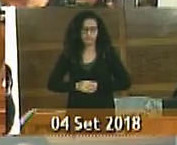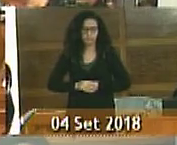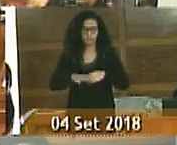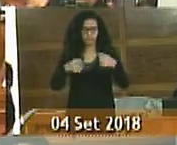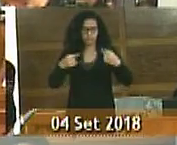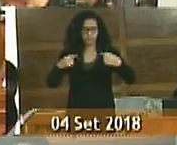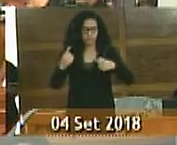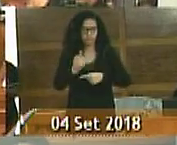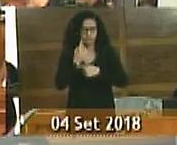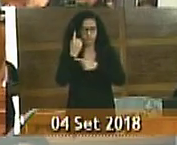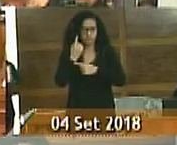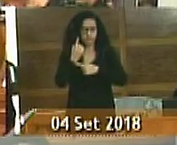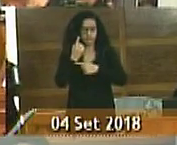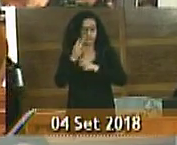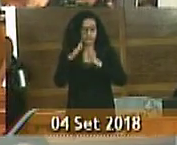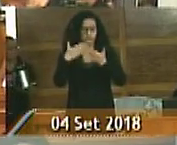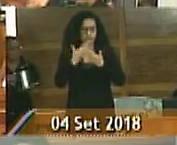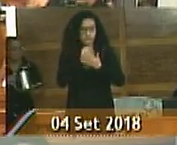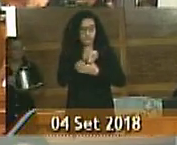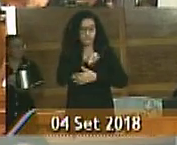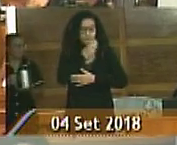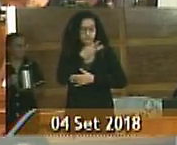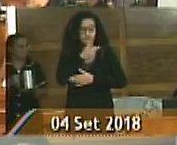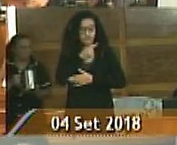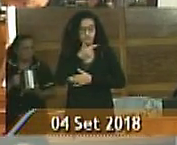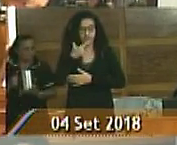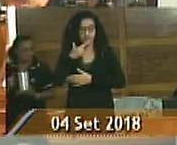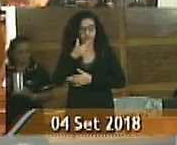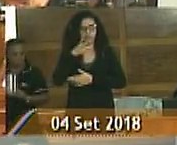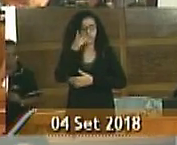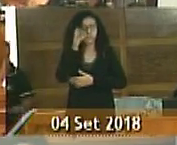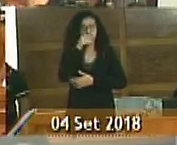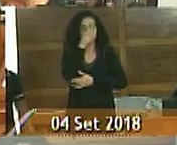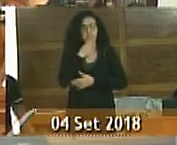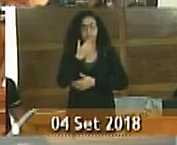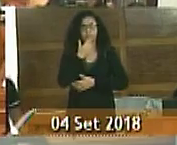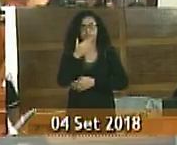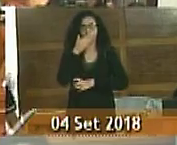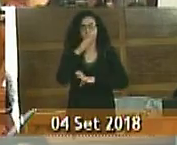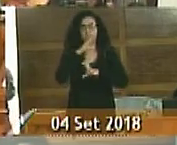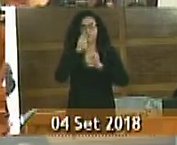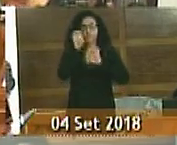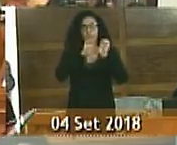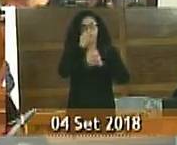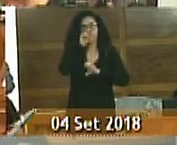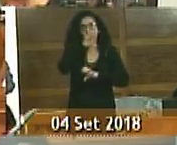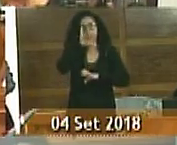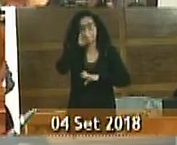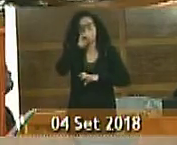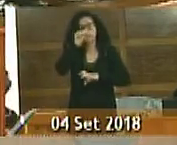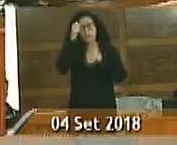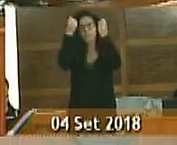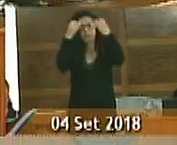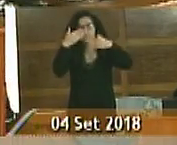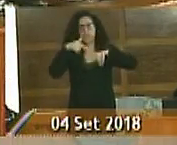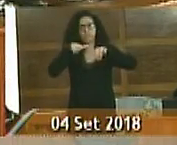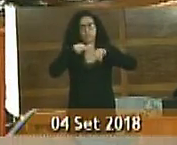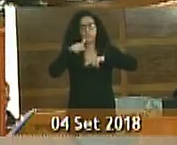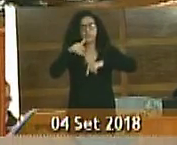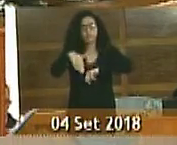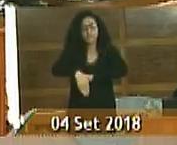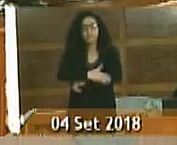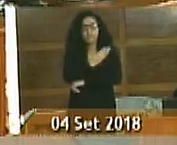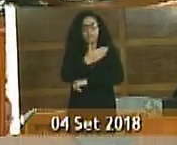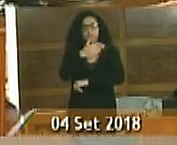Em discussão, o único requerimento 372, de autoria do vereador Tite Brasil. Solicitando a empresa de correios e telégrafos esclarecimento sobre serviço prestado na